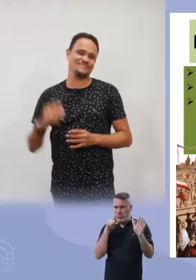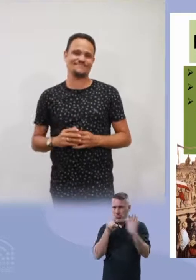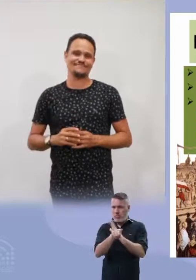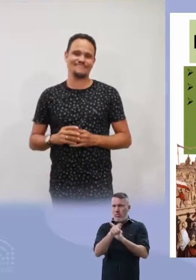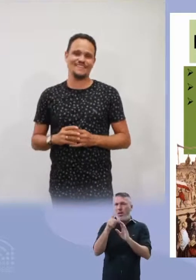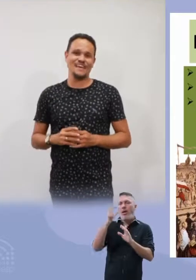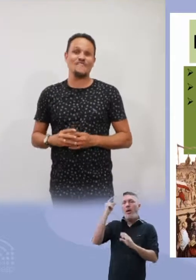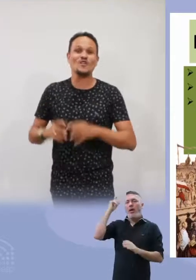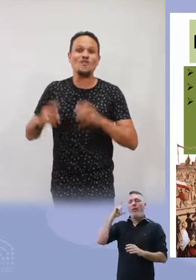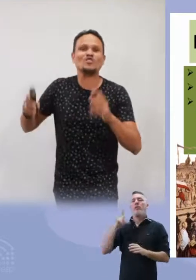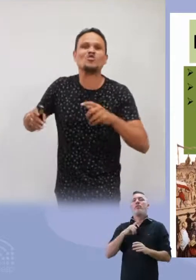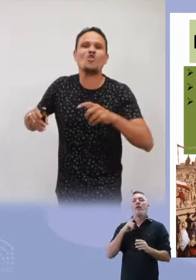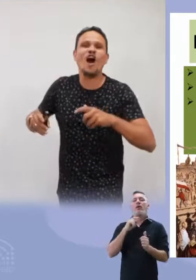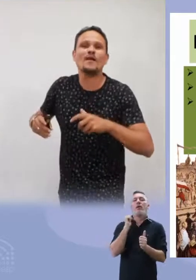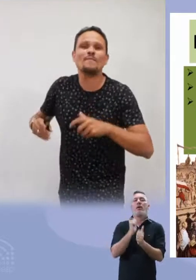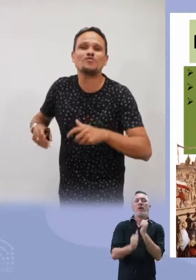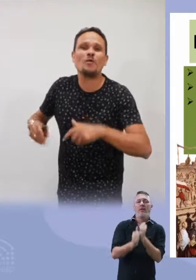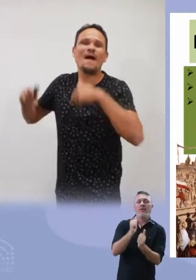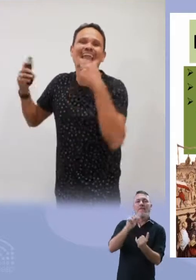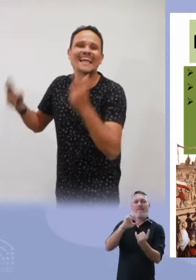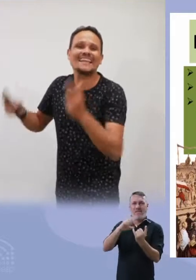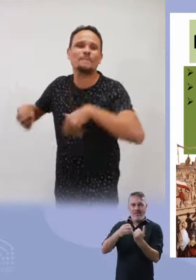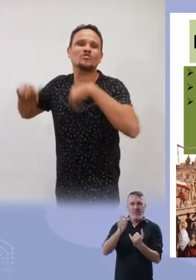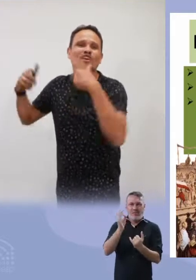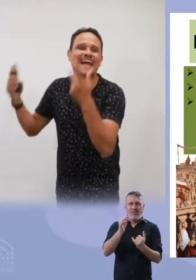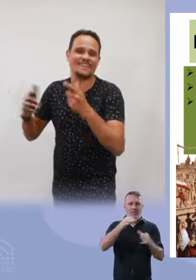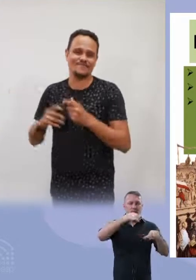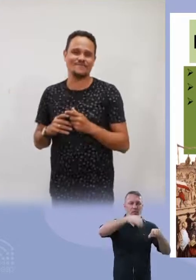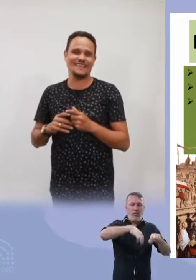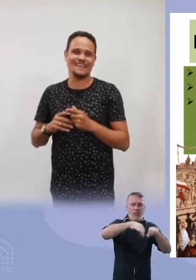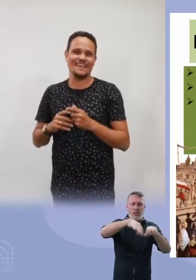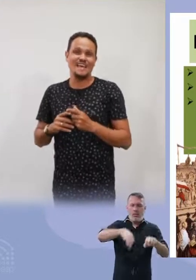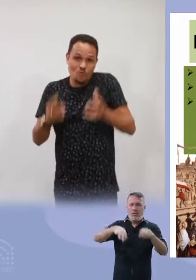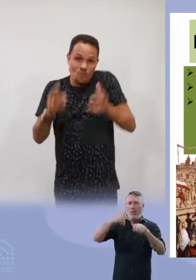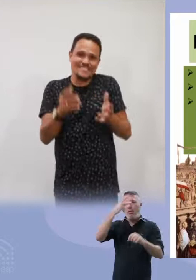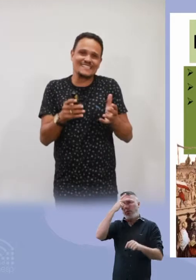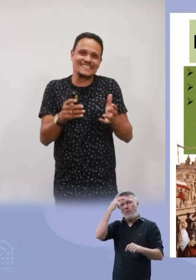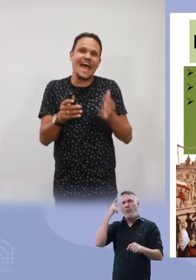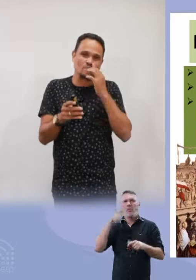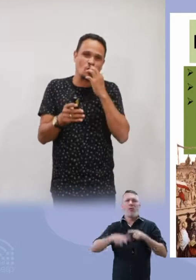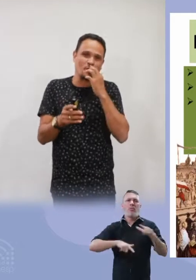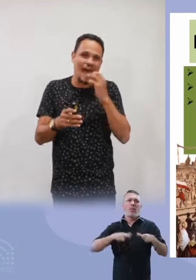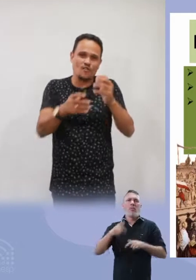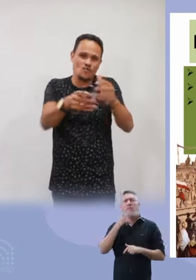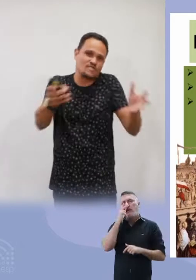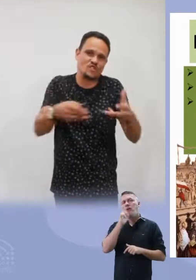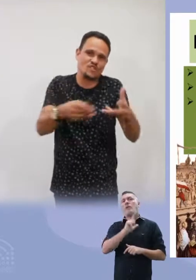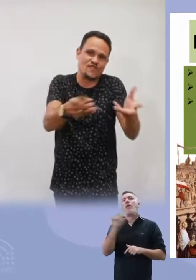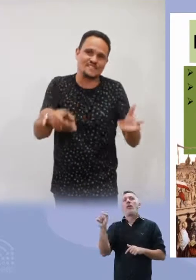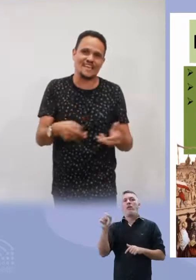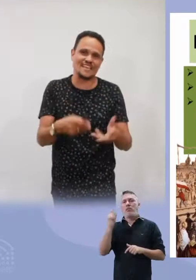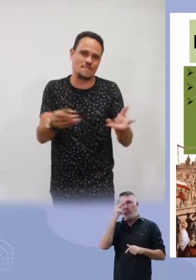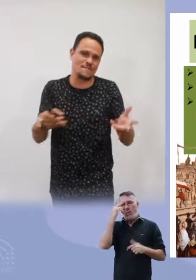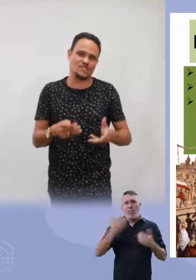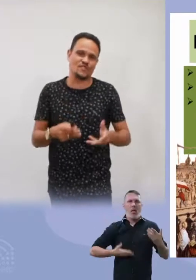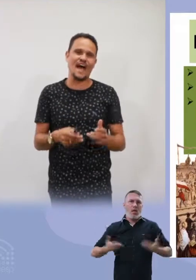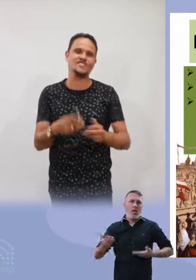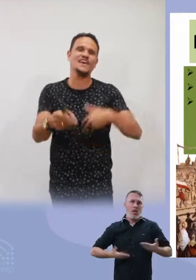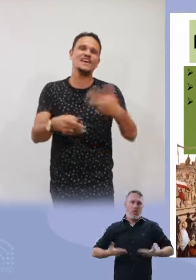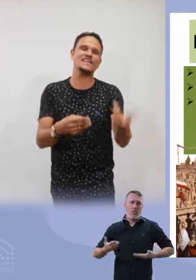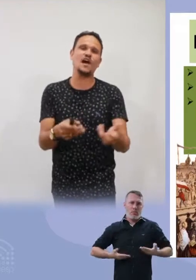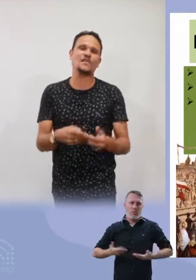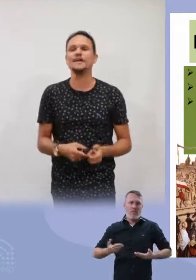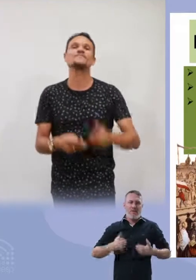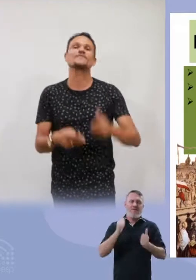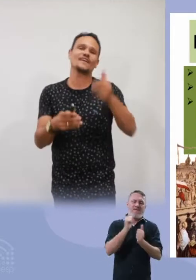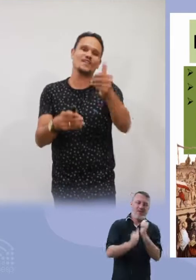lá. Viram mão de obra, pessoal, barata, abandonada. E com esses 10 que sobraram, eu consigo fazer aqui minhas atividades,